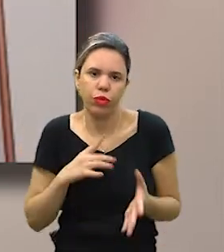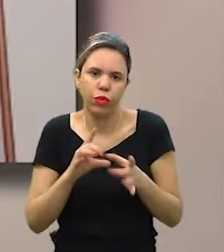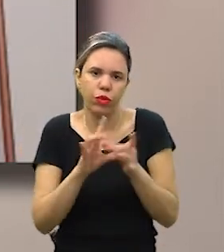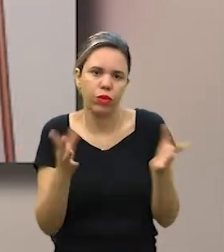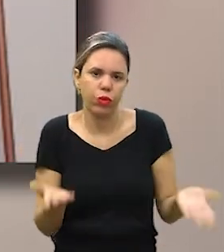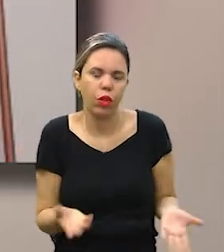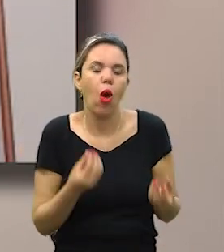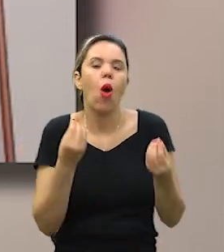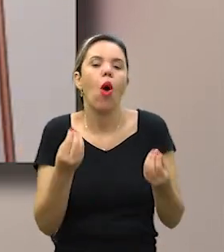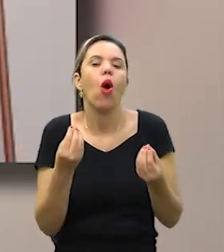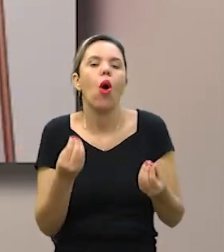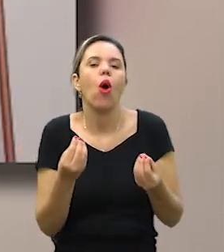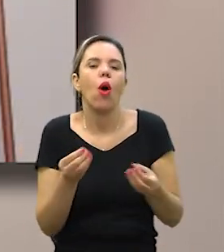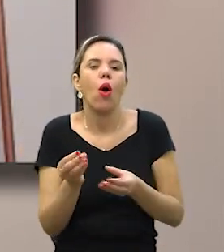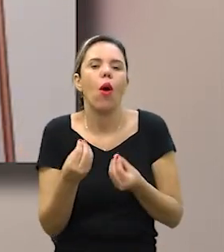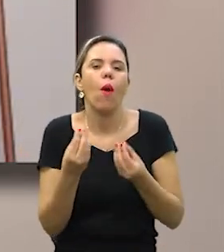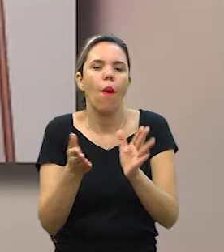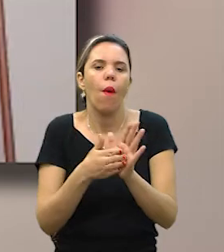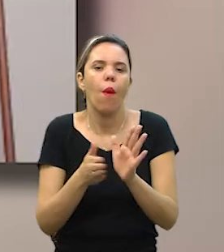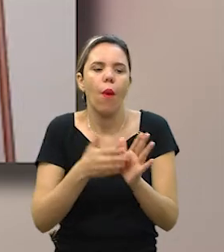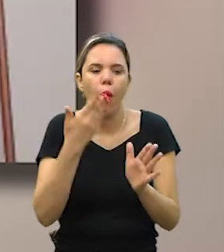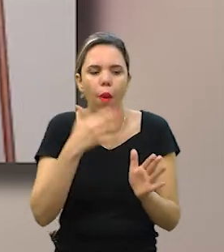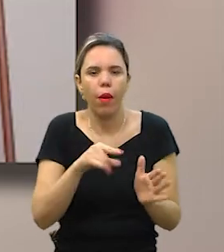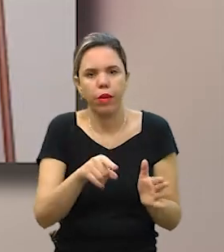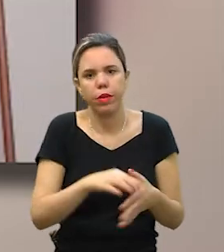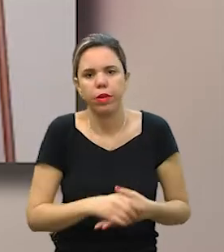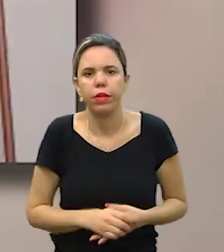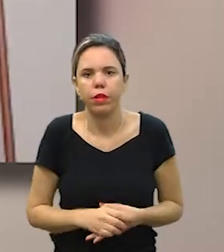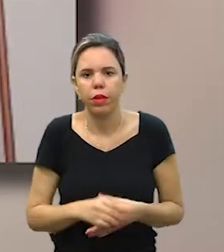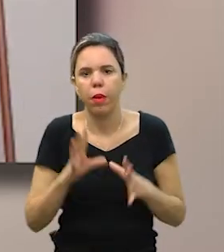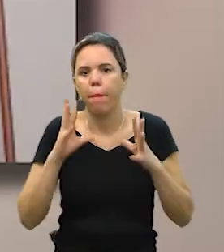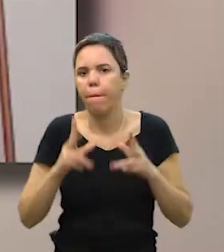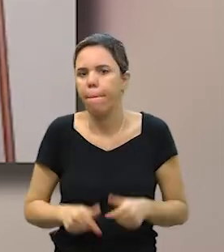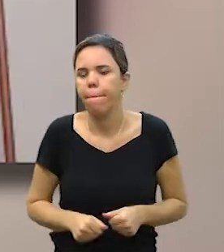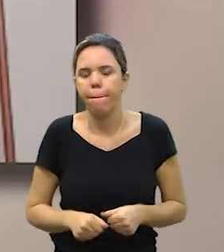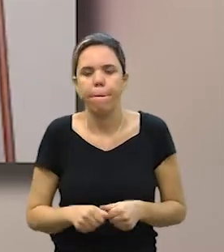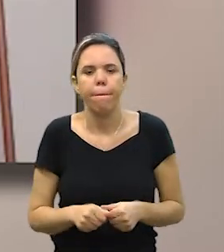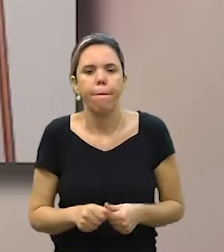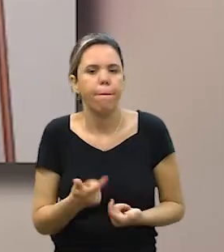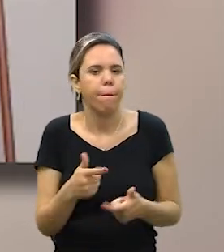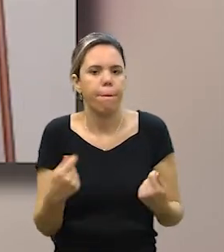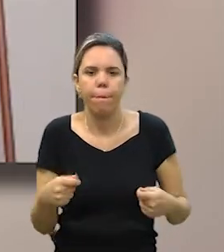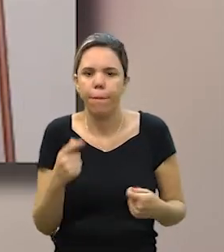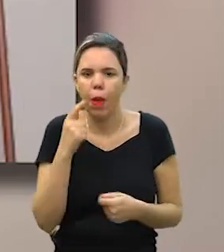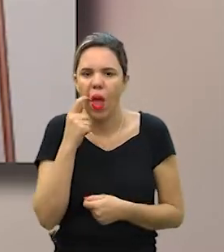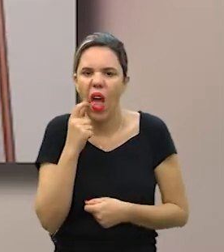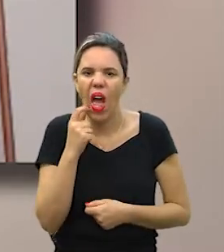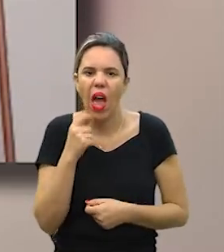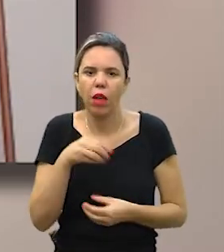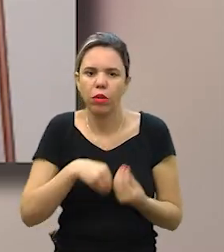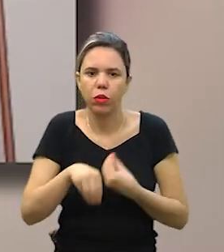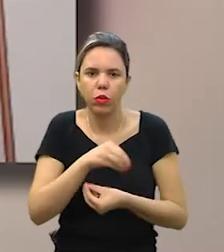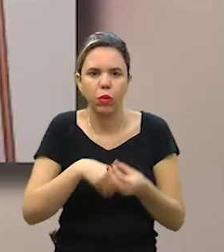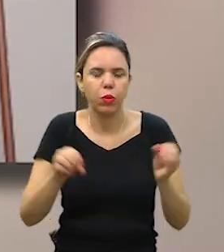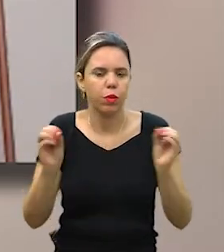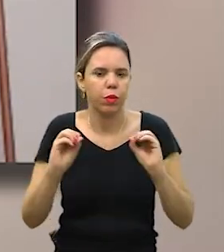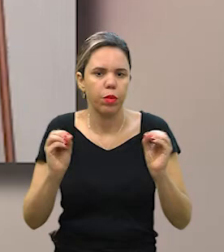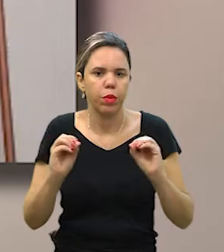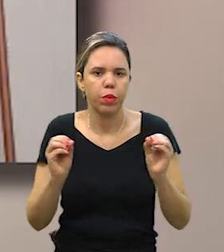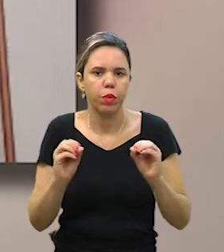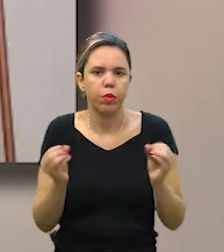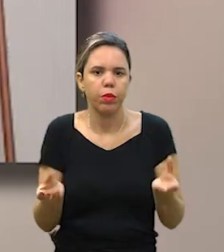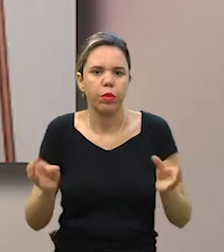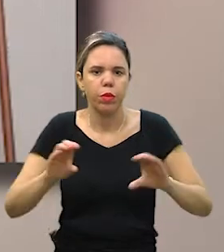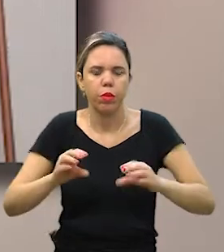a gente libera, como que ele deve ser ofertado para essa criança? Puro. Não há necessidade de diluir em